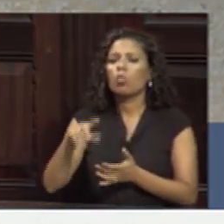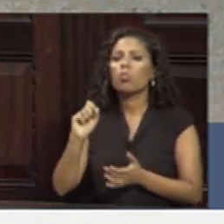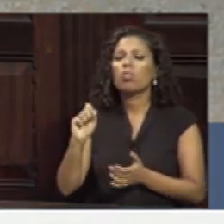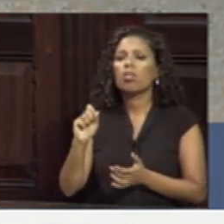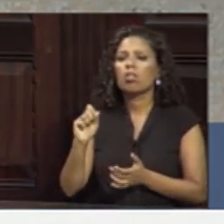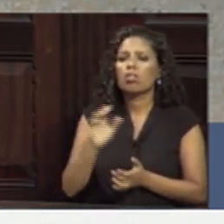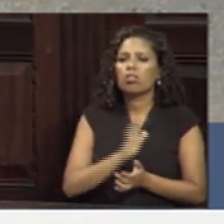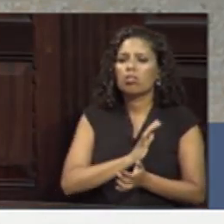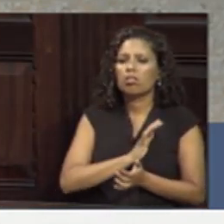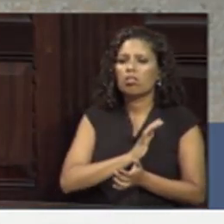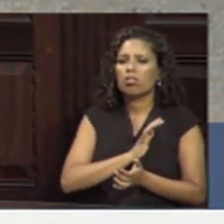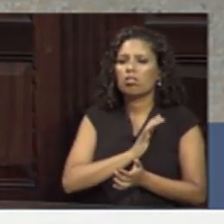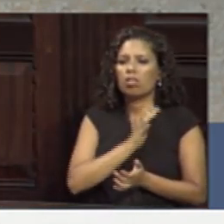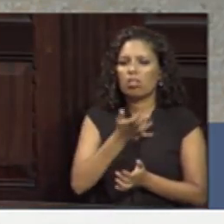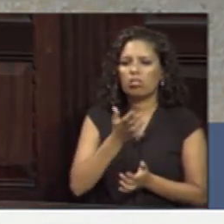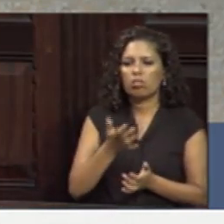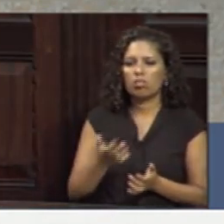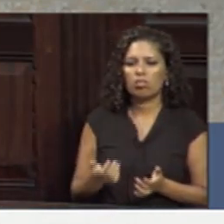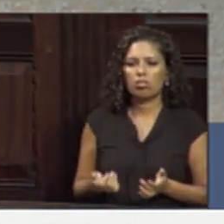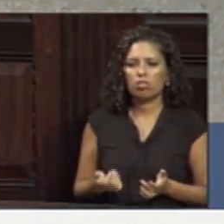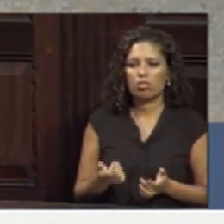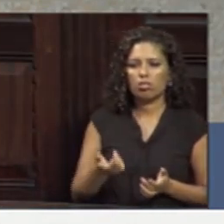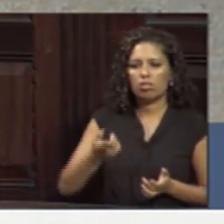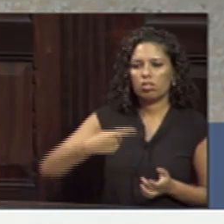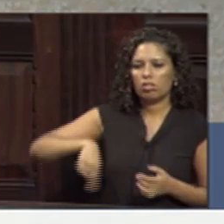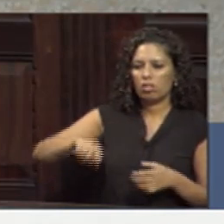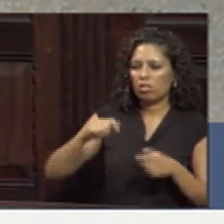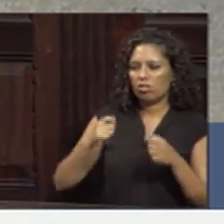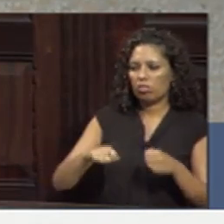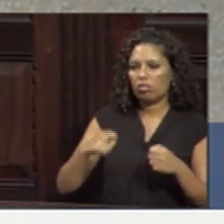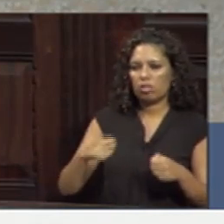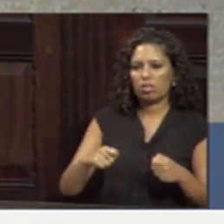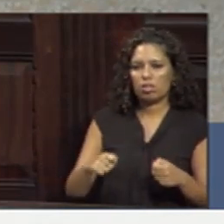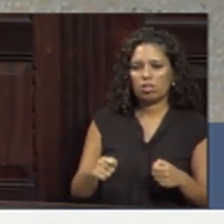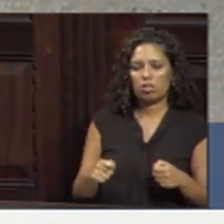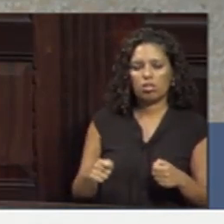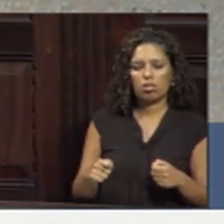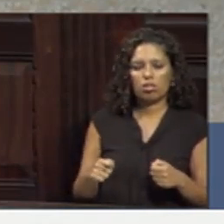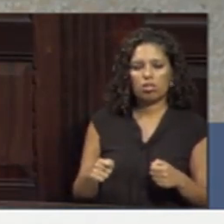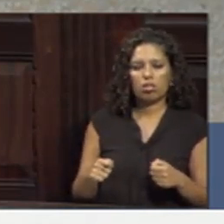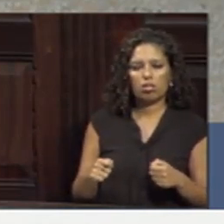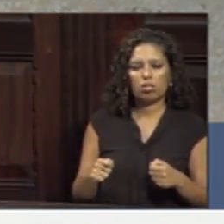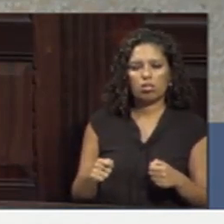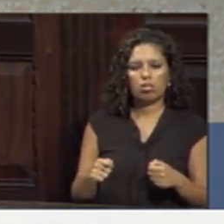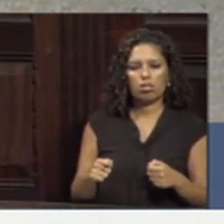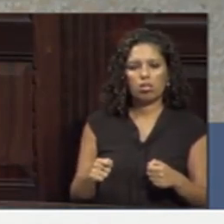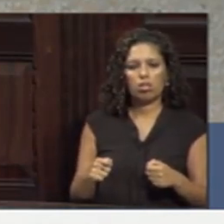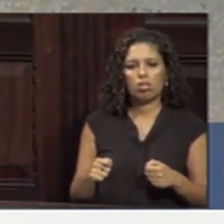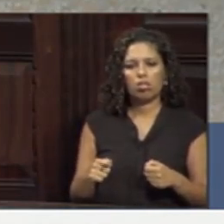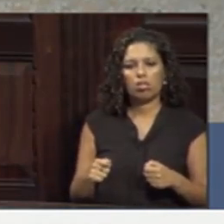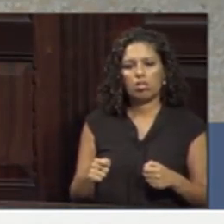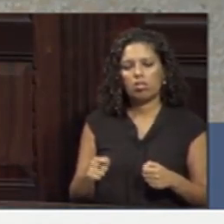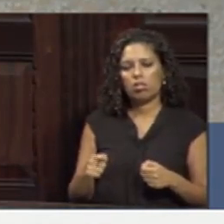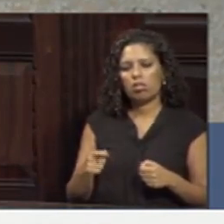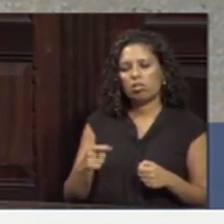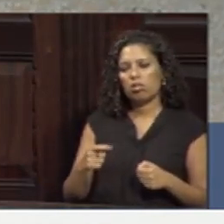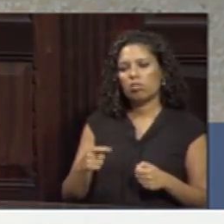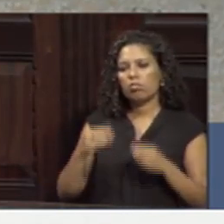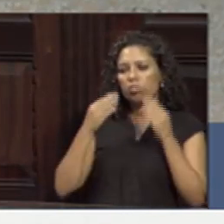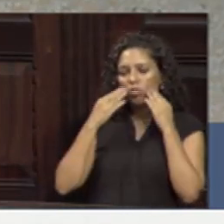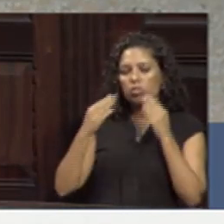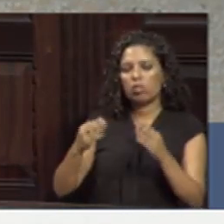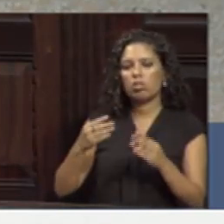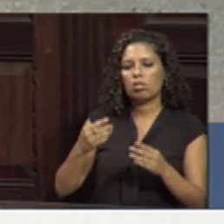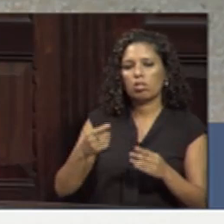não vão conseguir fazer isso. Porque se nós nos intimidarmos, terão sido vitoriosos os